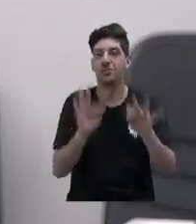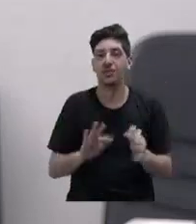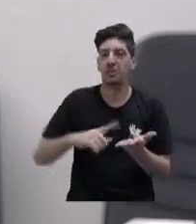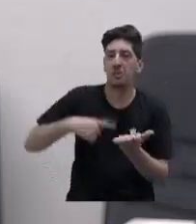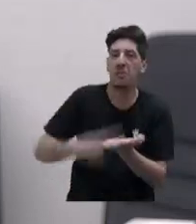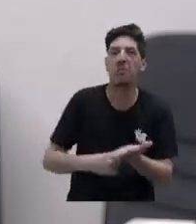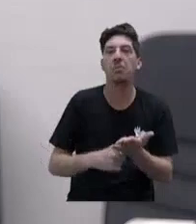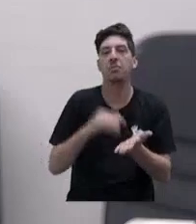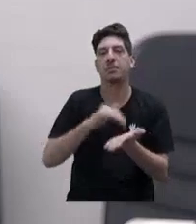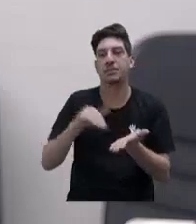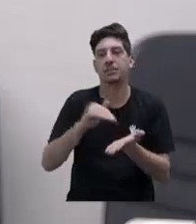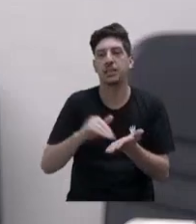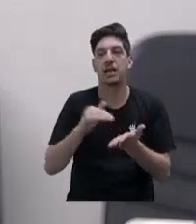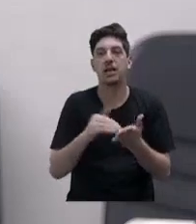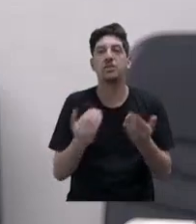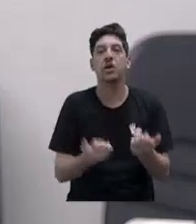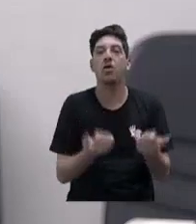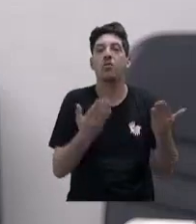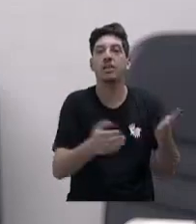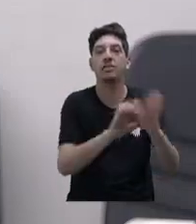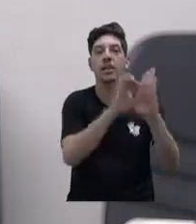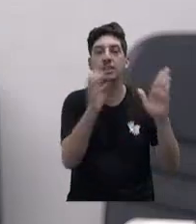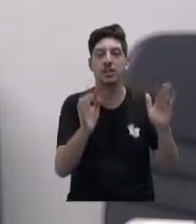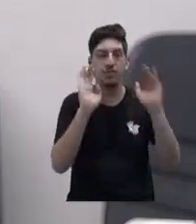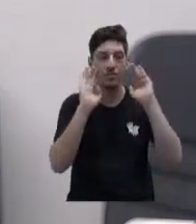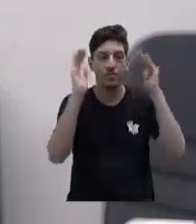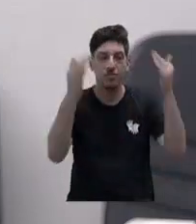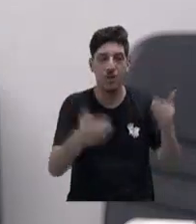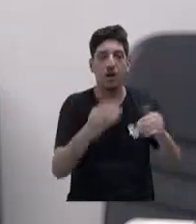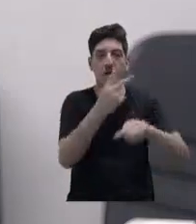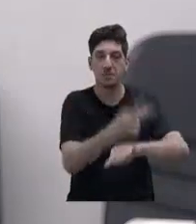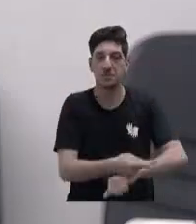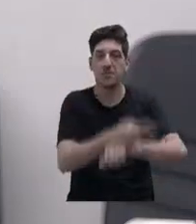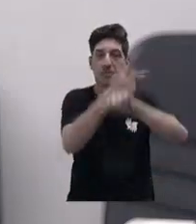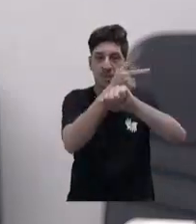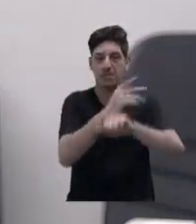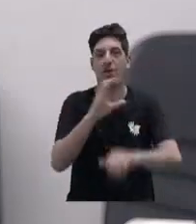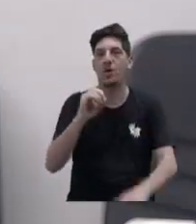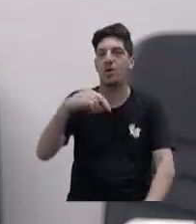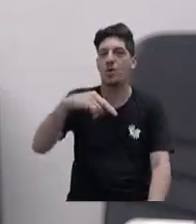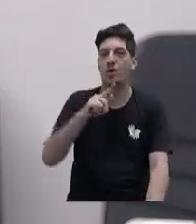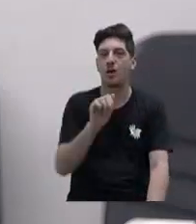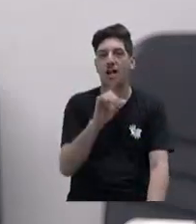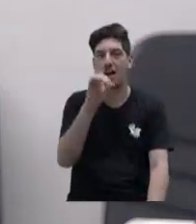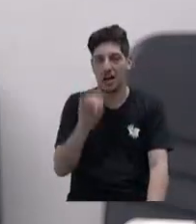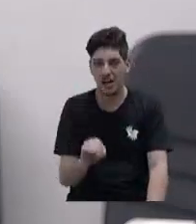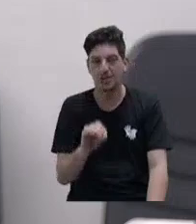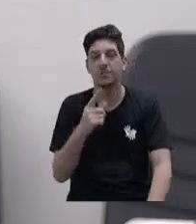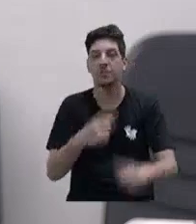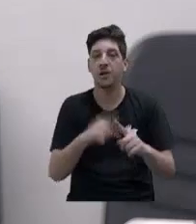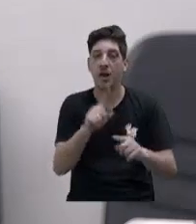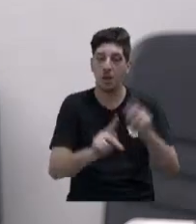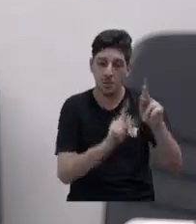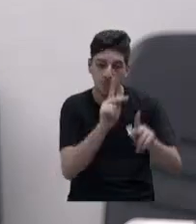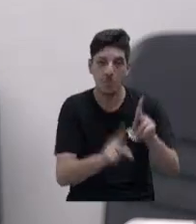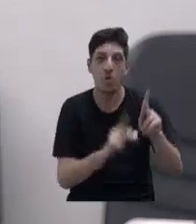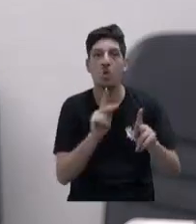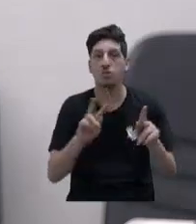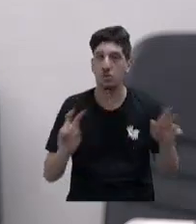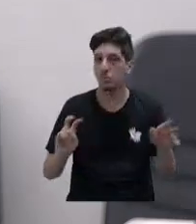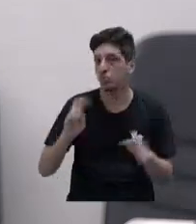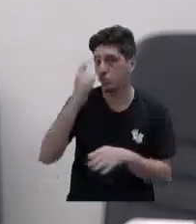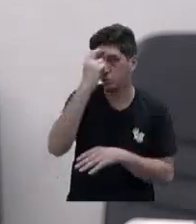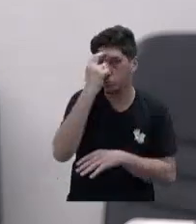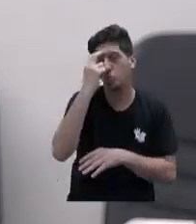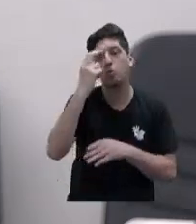em garantir o edital específico de premiação para o Congado, porque é um povo que faz cultura,